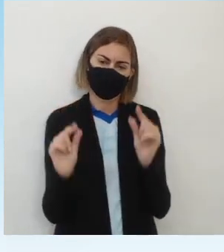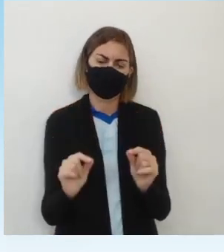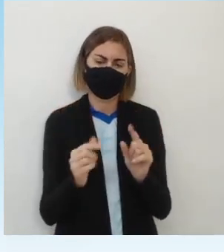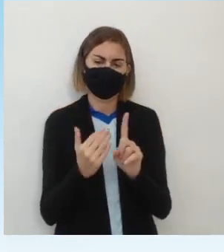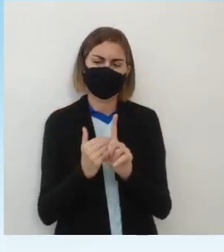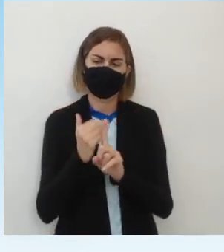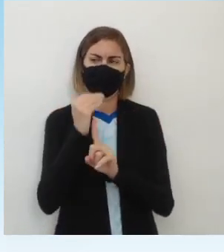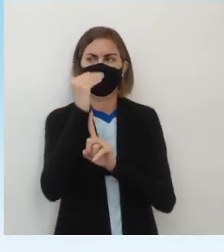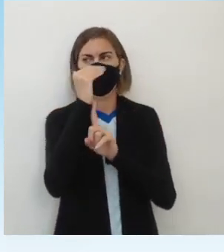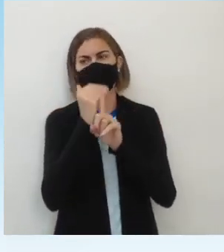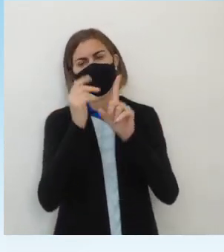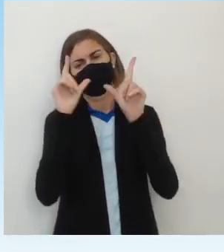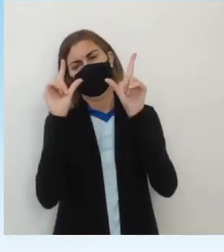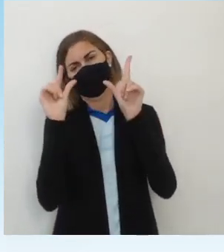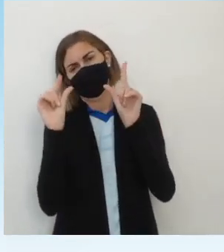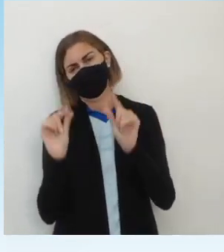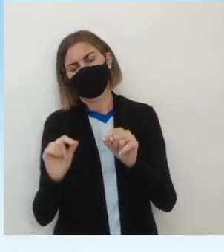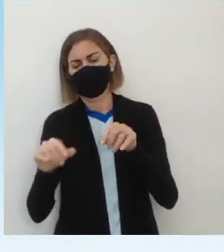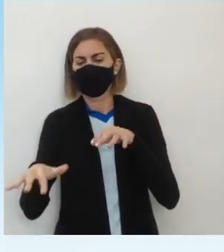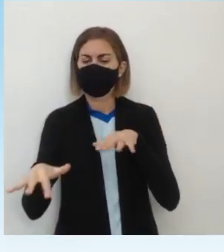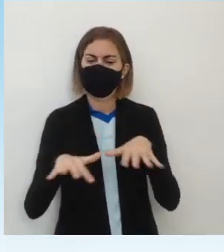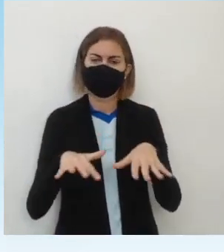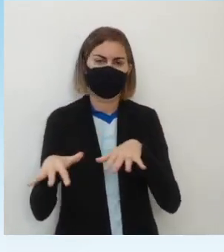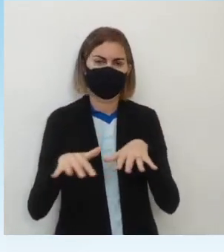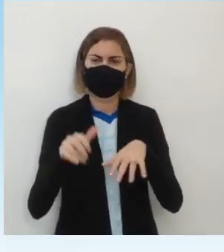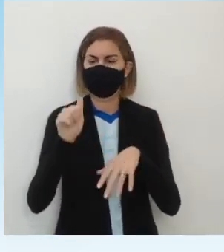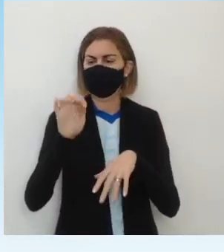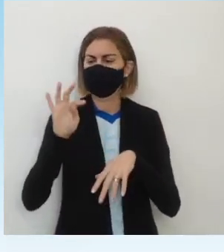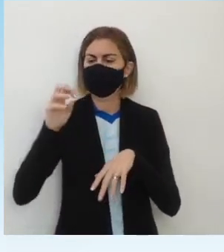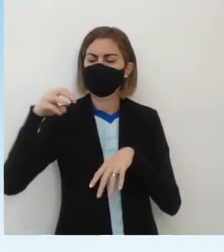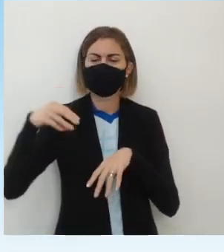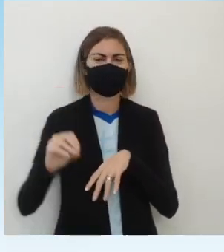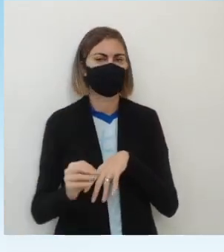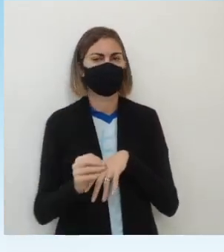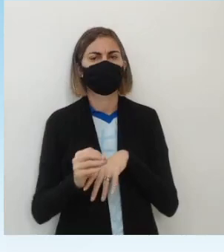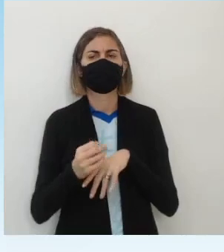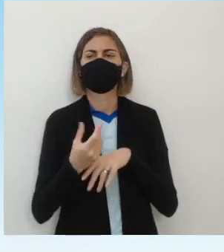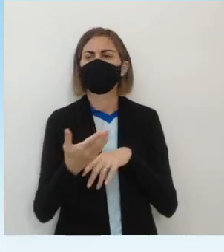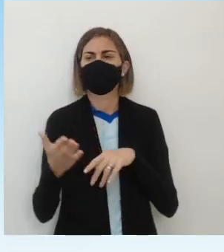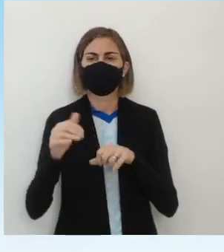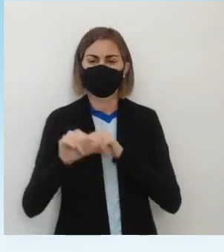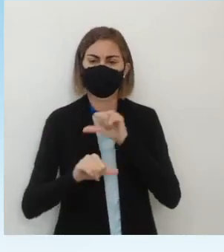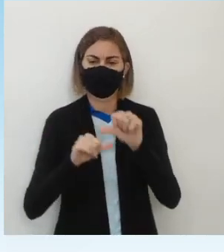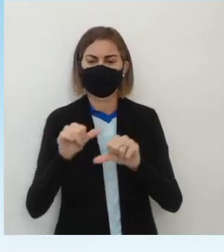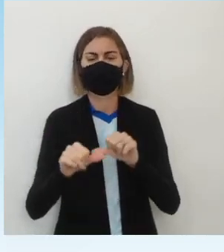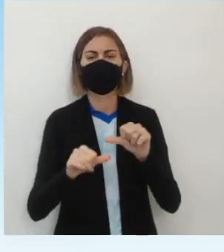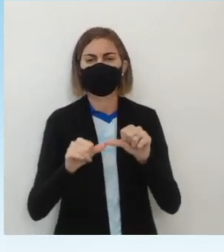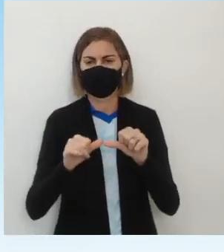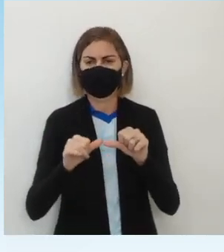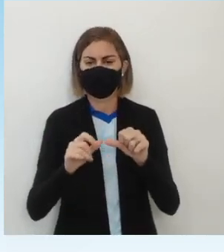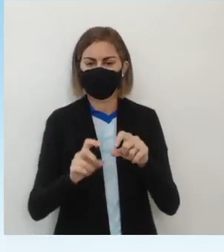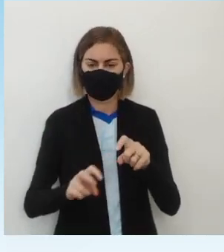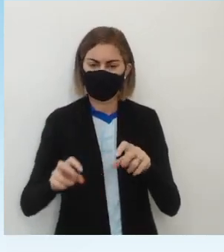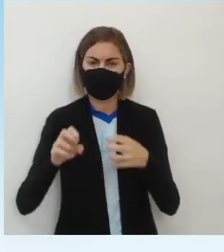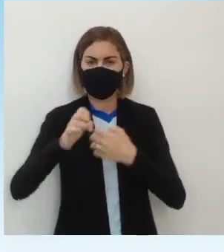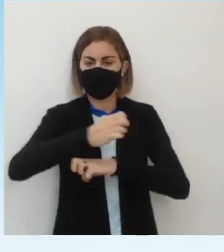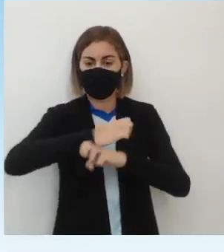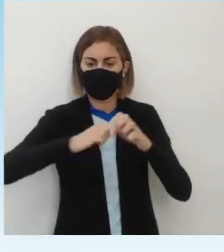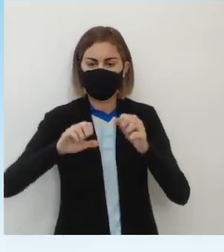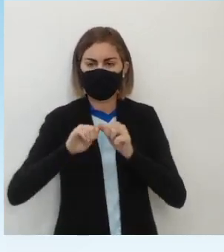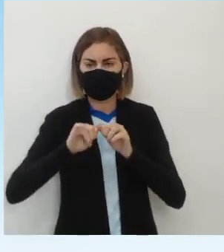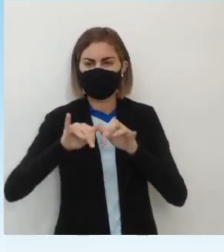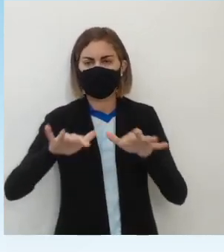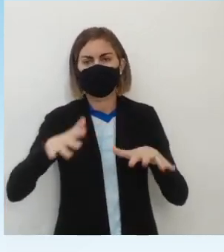temperatura, a gente minimiza a movimentação dos átomos e torna a transição, o salto desses elétrons mais